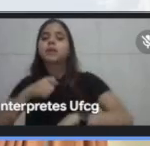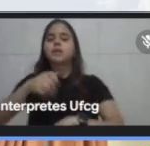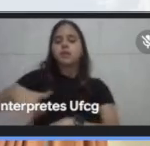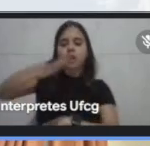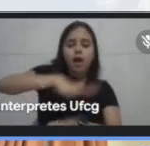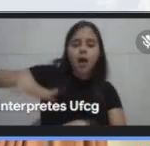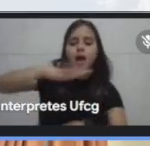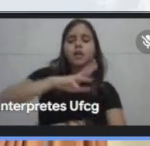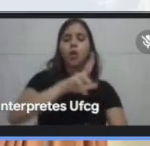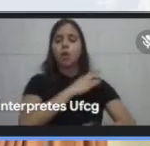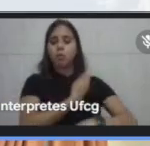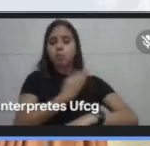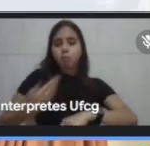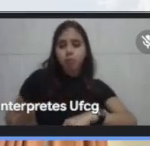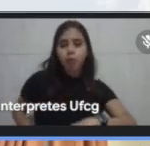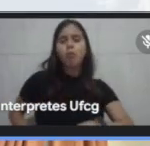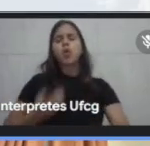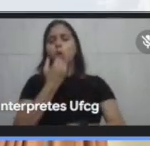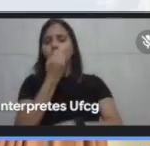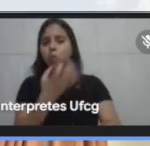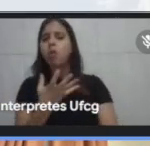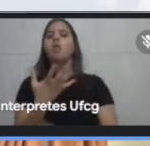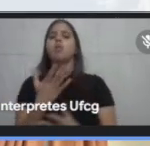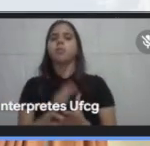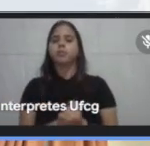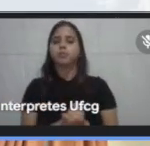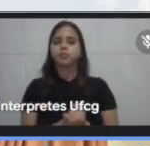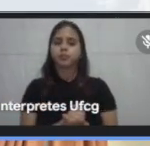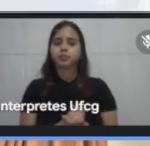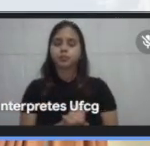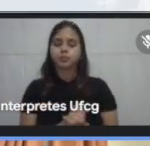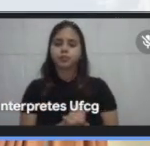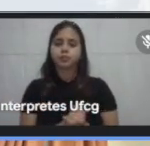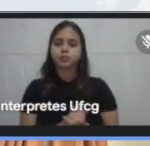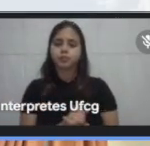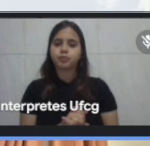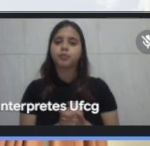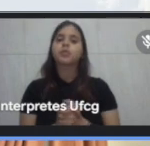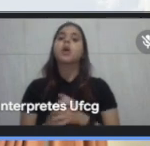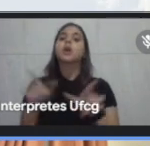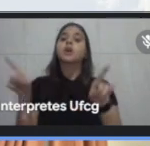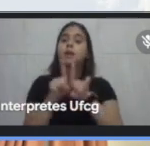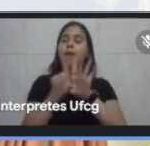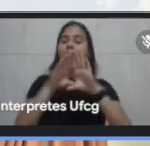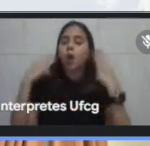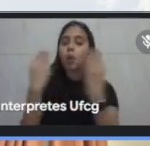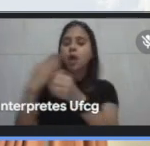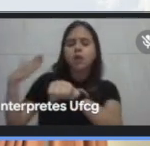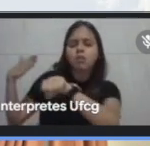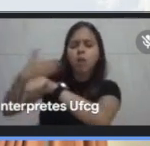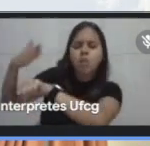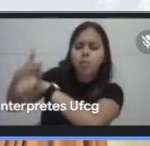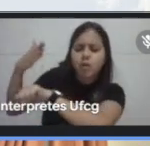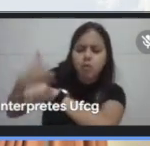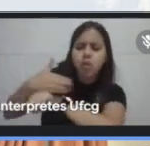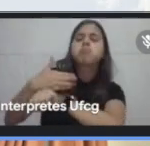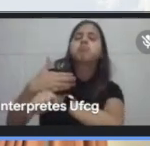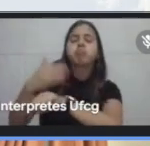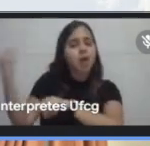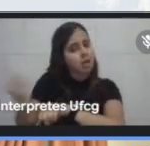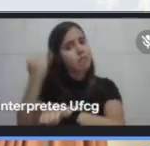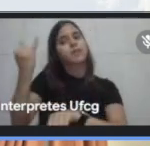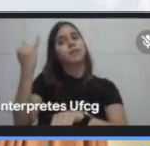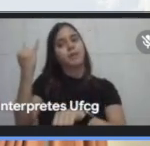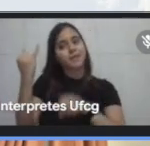qualidade de vida das pessoas, e isso vem sendo bem debatido nos últimos tempos. Então, a participação comunitária hoje, ela se tornou muito essencial nesse